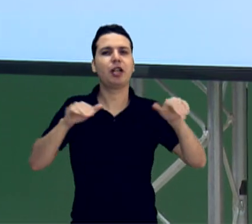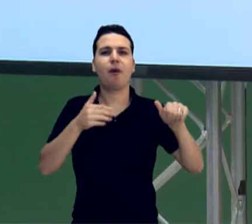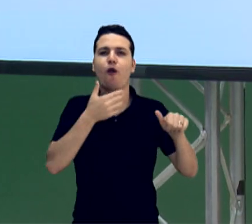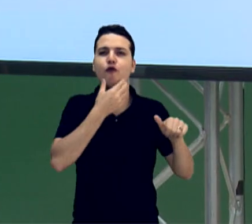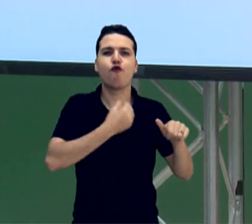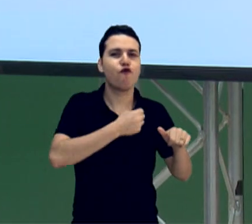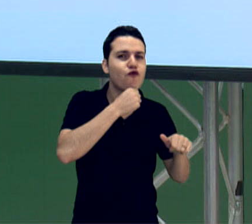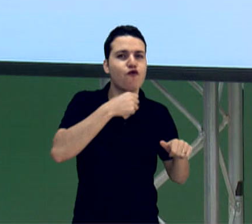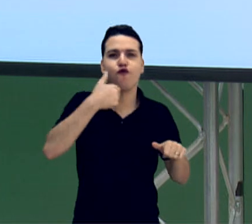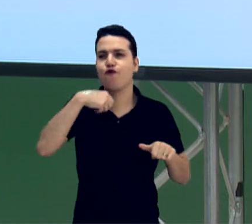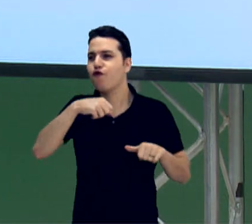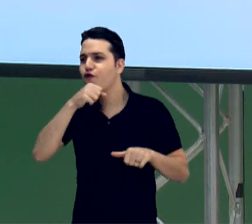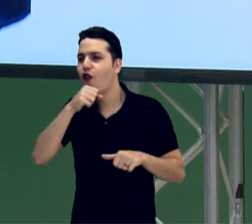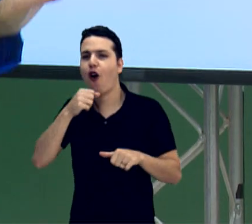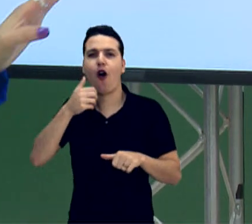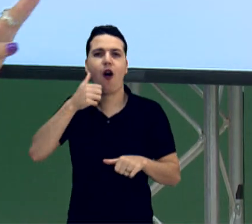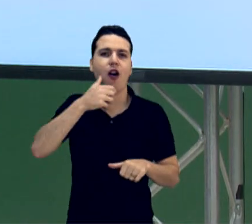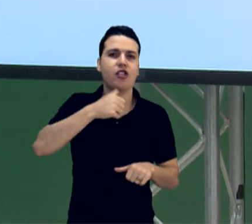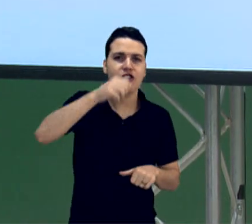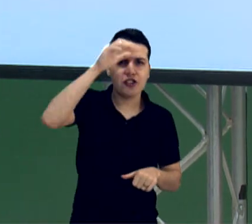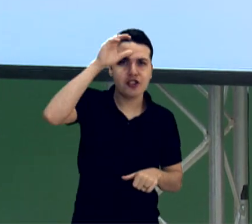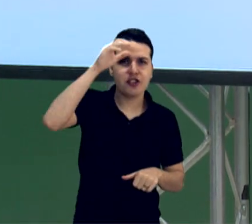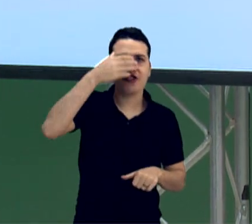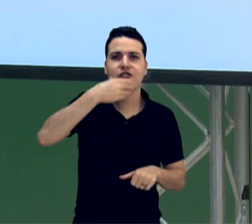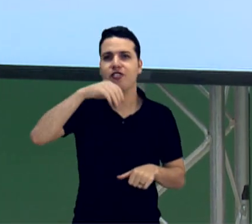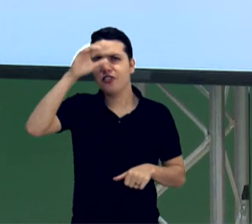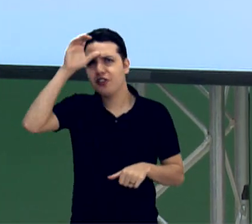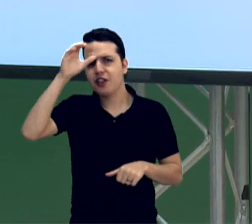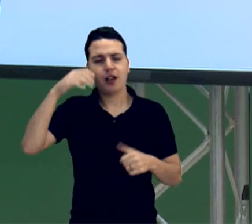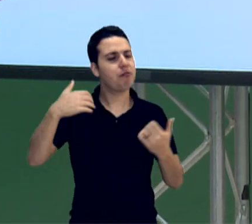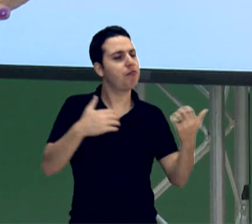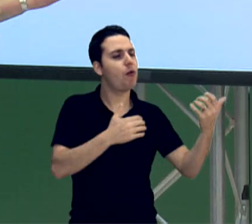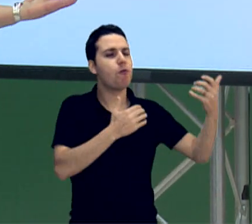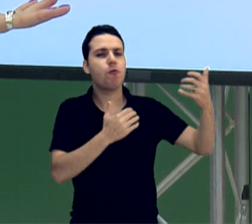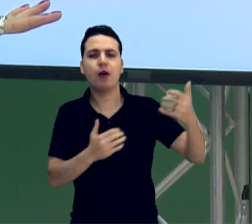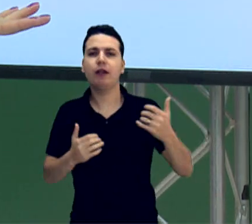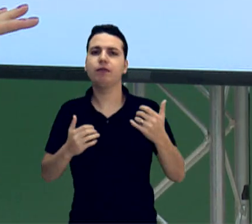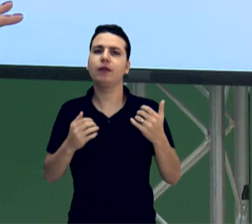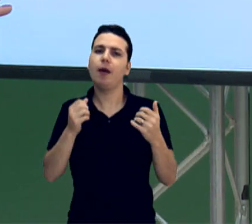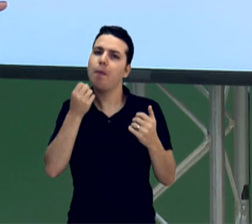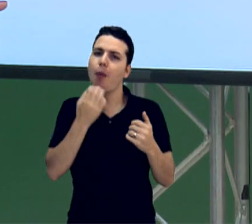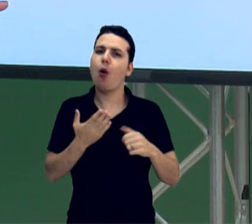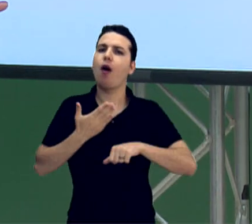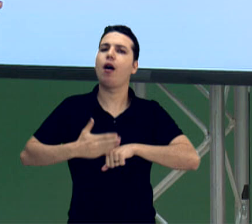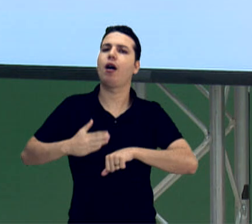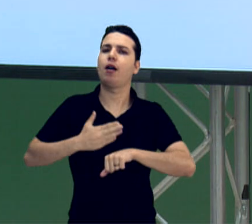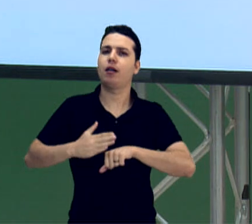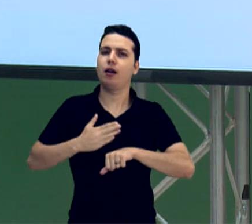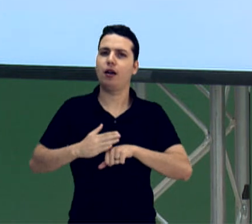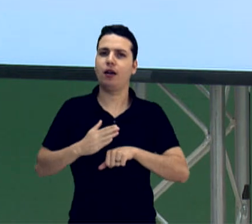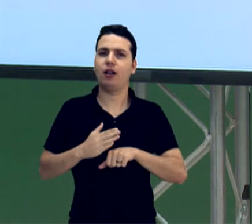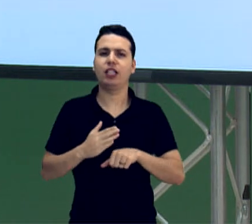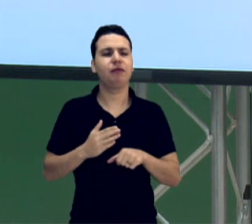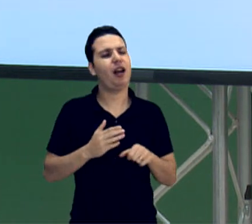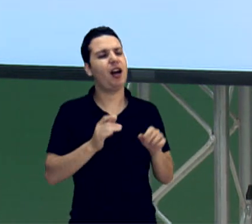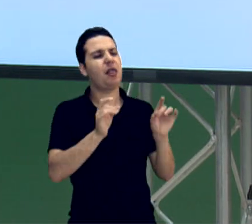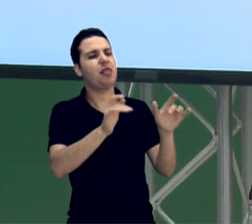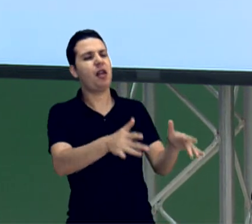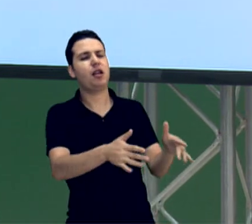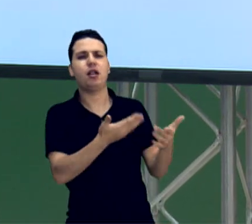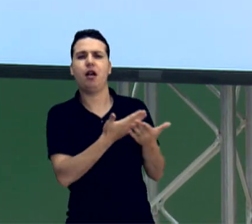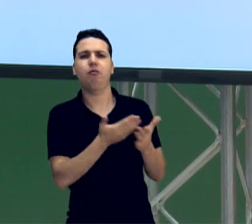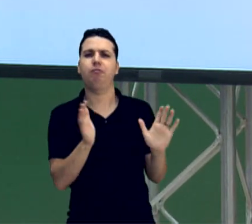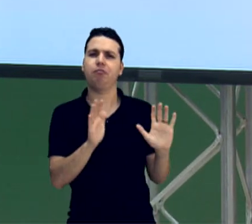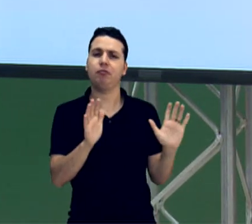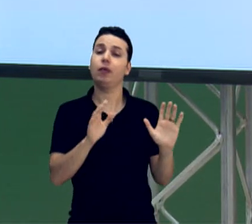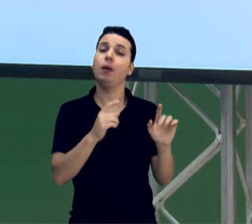sai dançando, tá? Não deixem de passar essa aula em branco, né? Porque é uma aula que traz